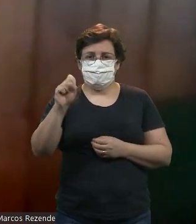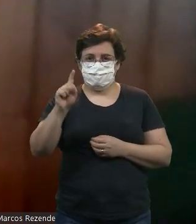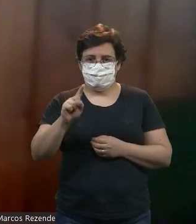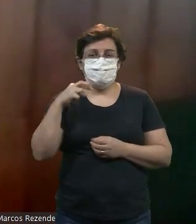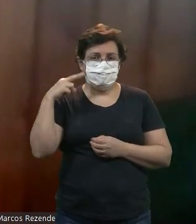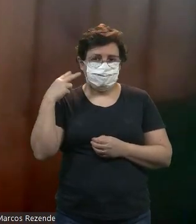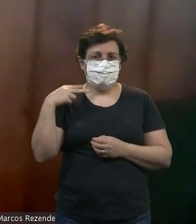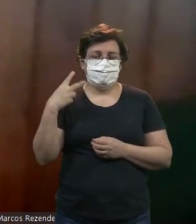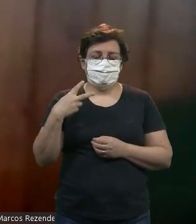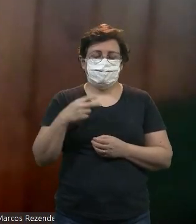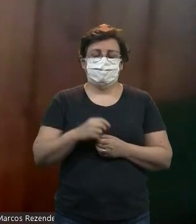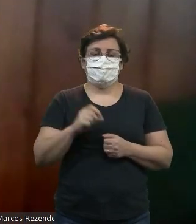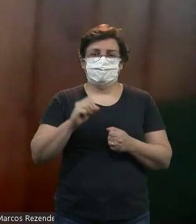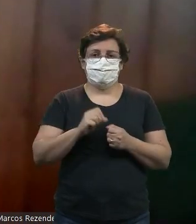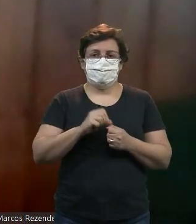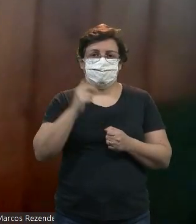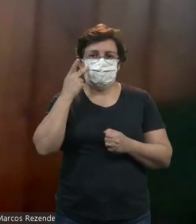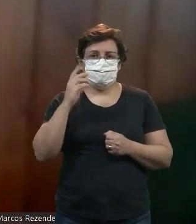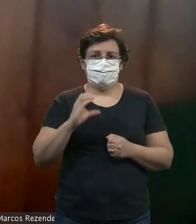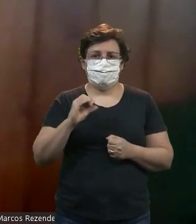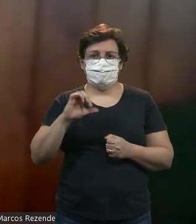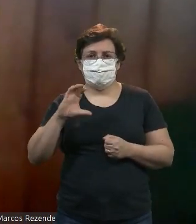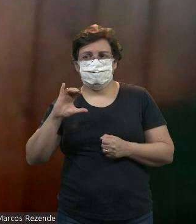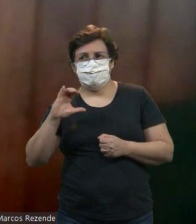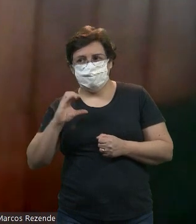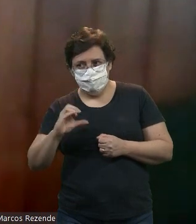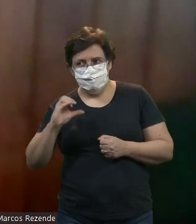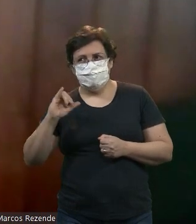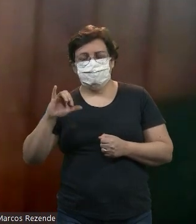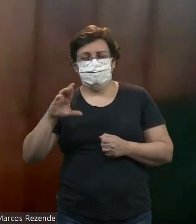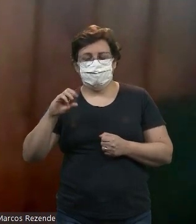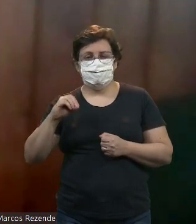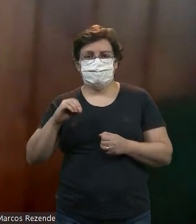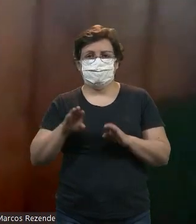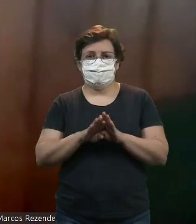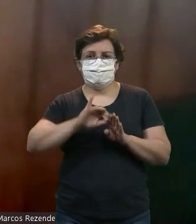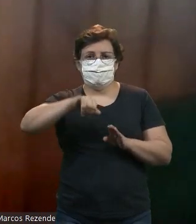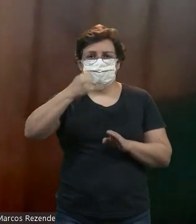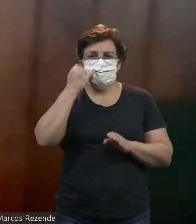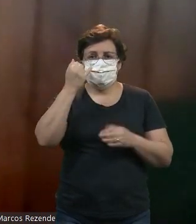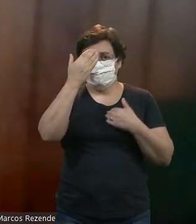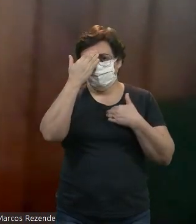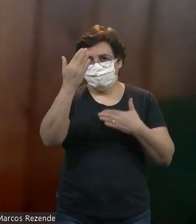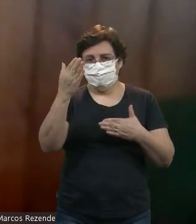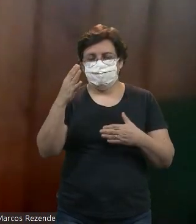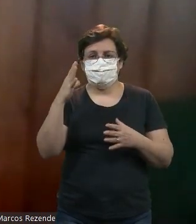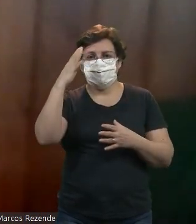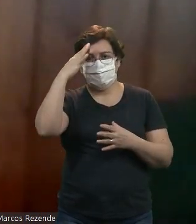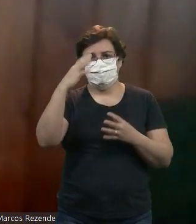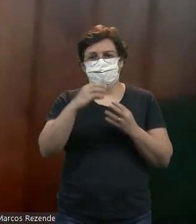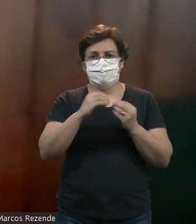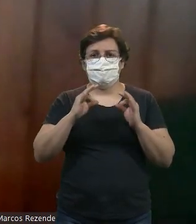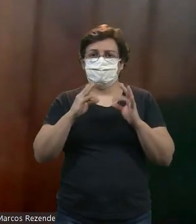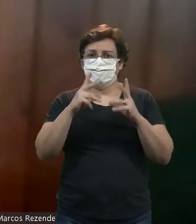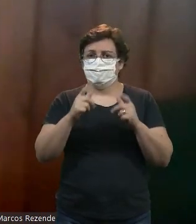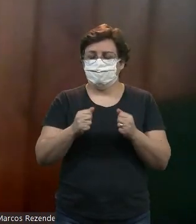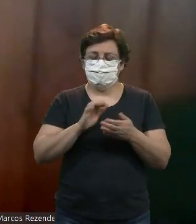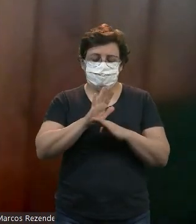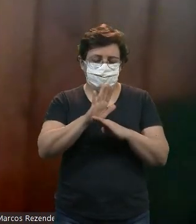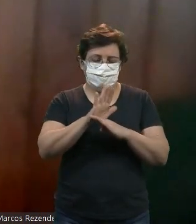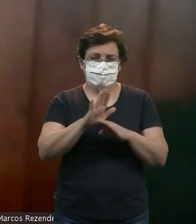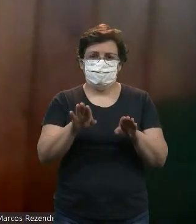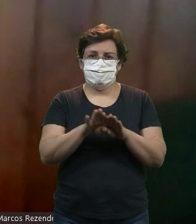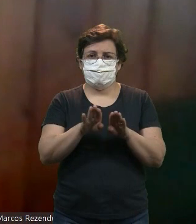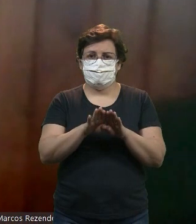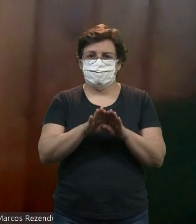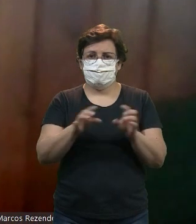constituída pelo vereador Cícero do Ceás e vereador João Dubar. Agradecendo a compreensão e a colaboração de todos,